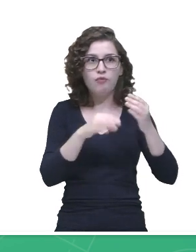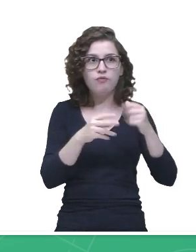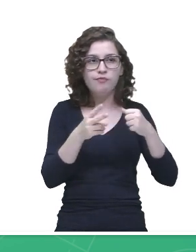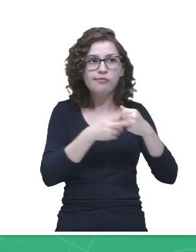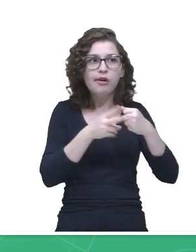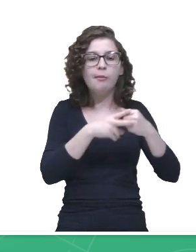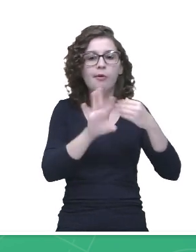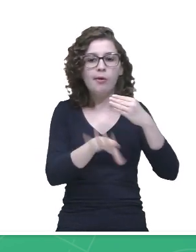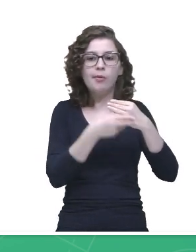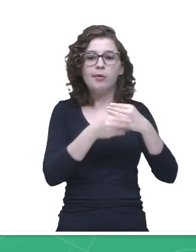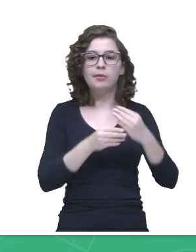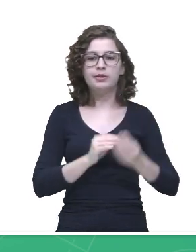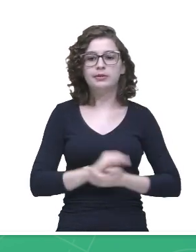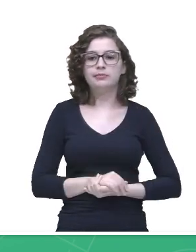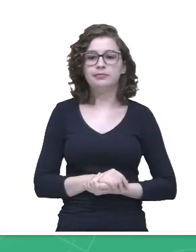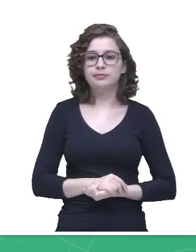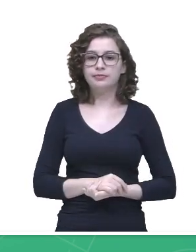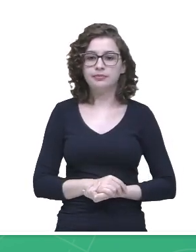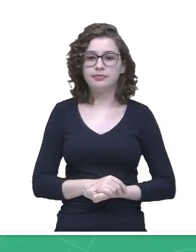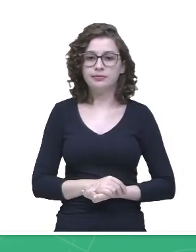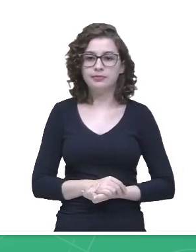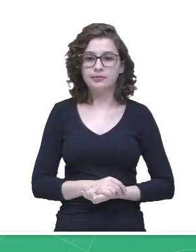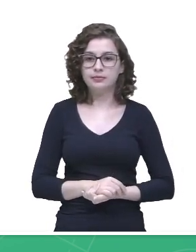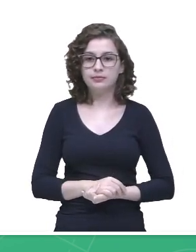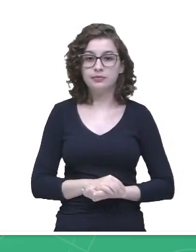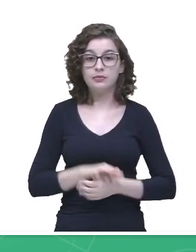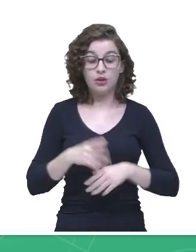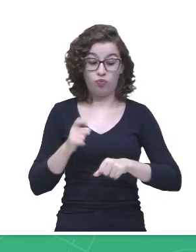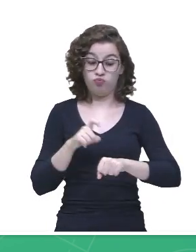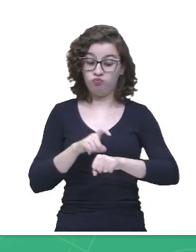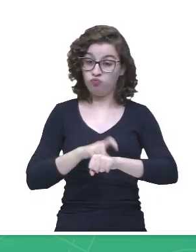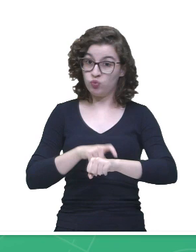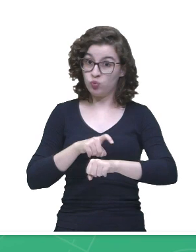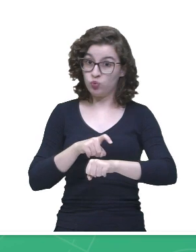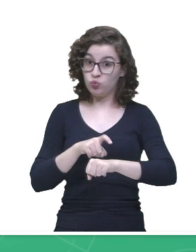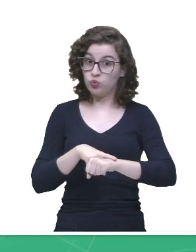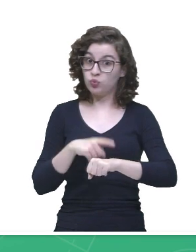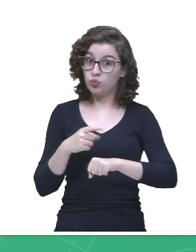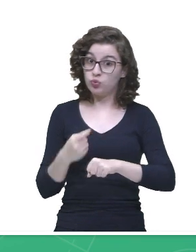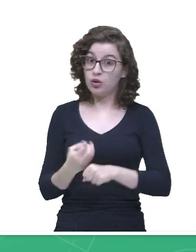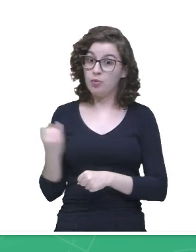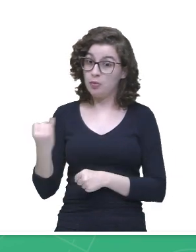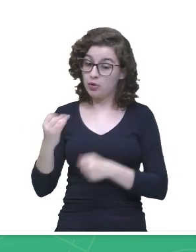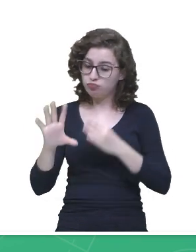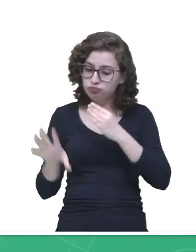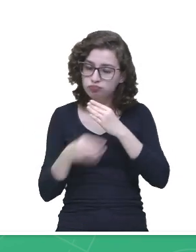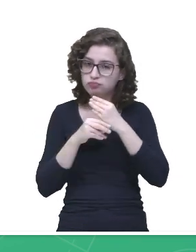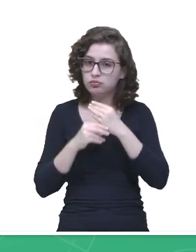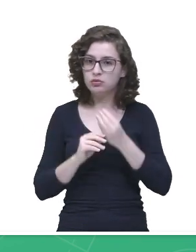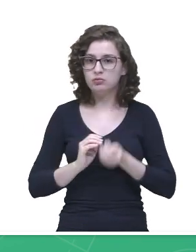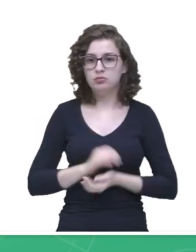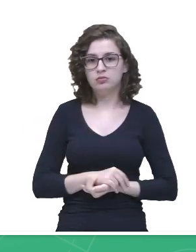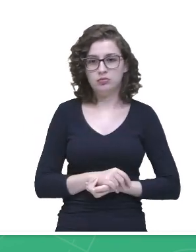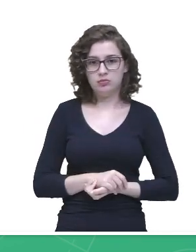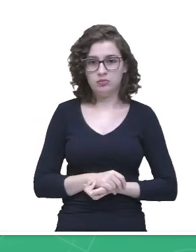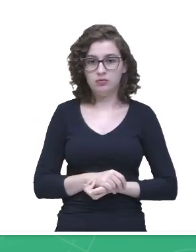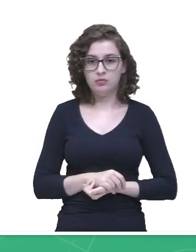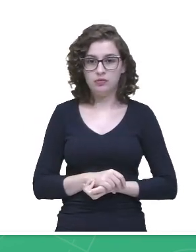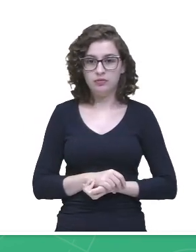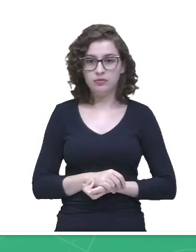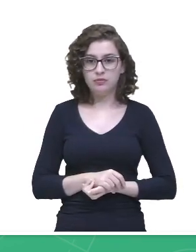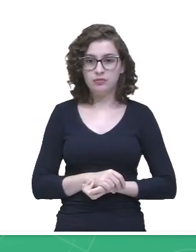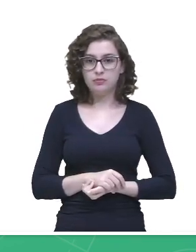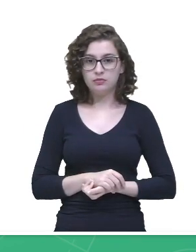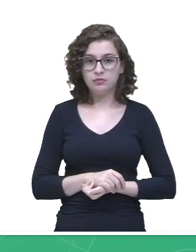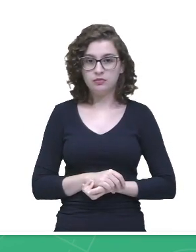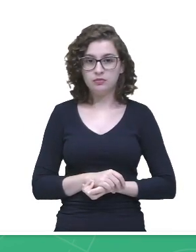que vocês atentassem. É isso aí que faz o tempo verbal ser composto, pretérito perfeito composto. Vamos